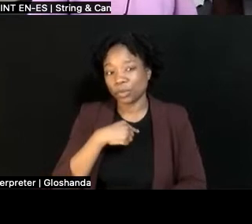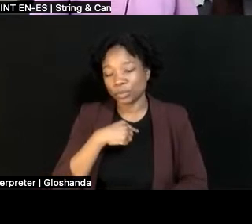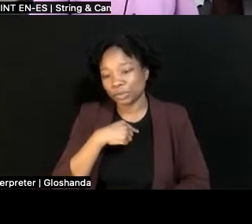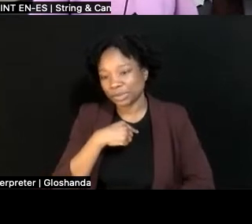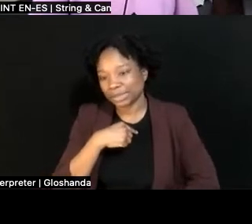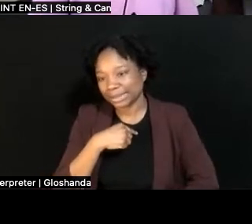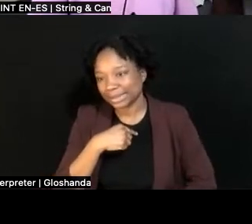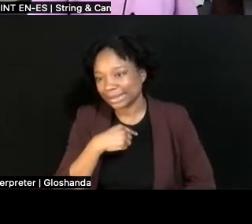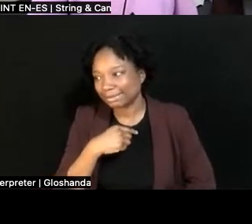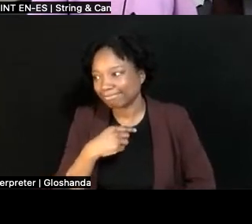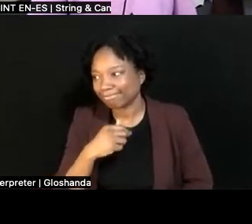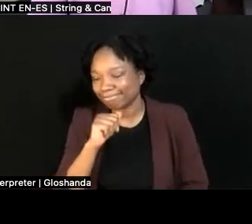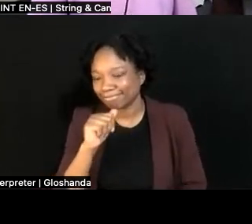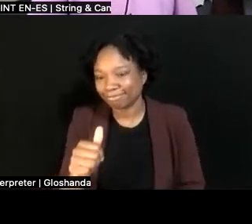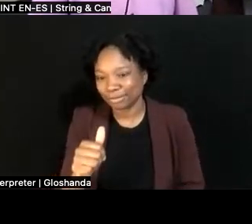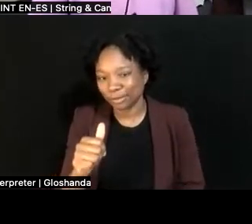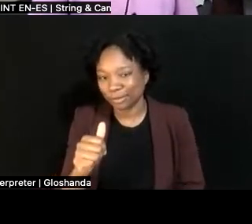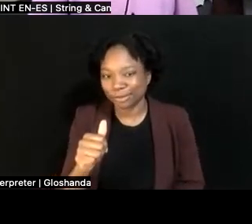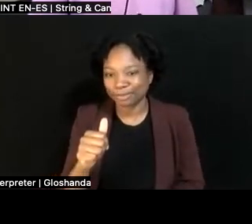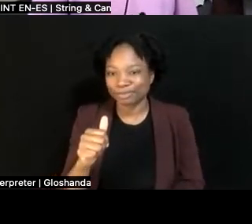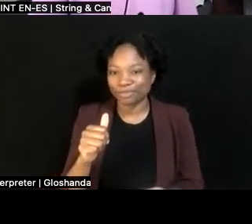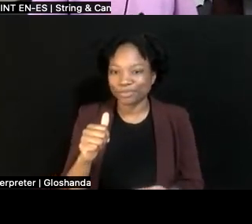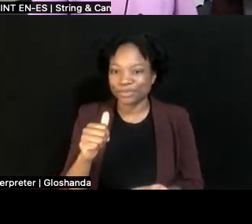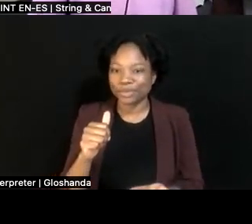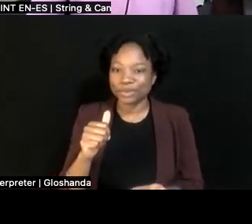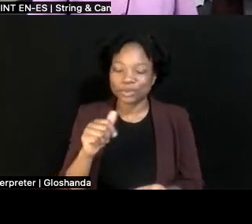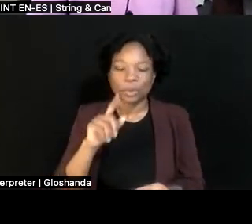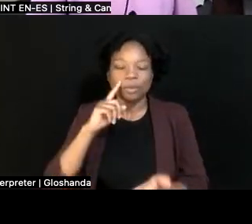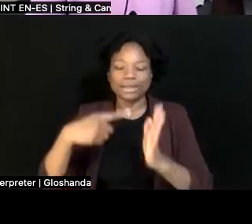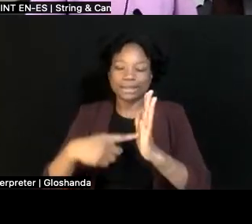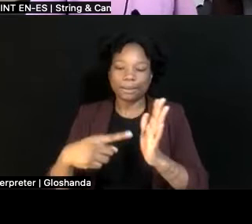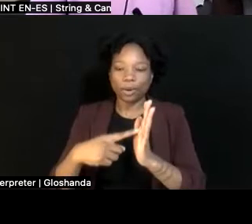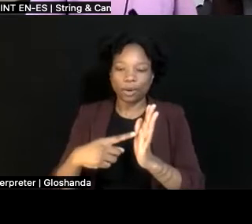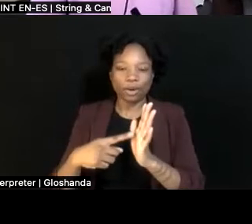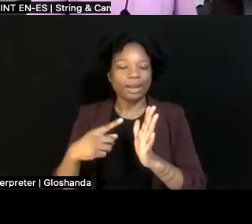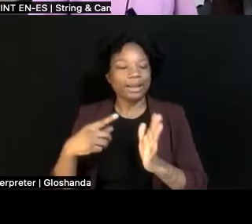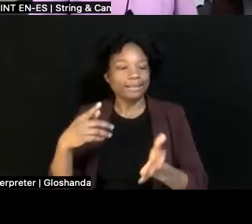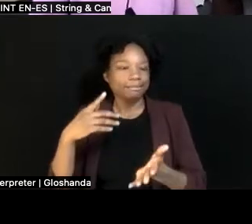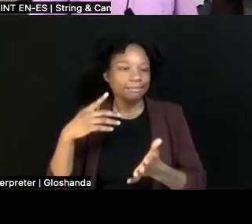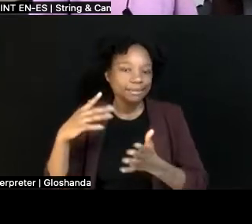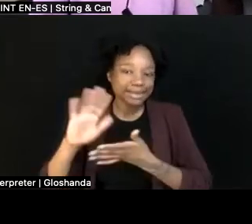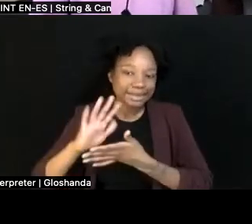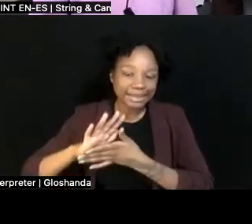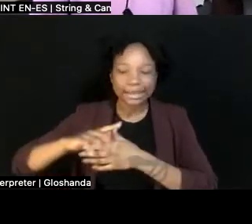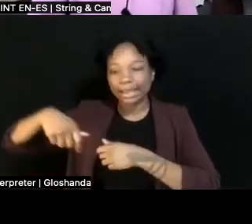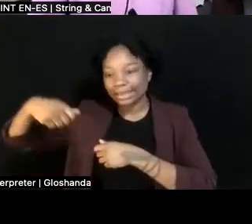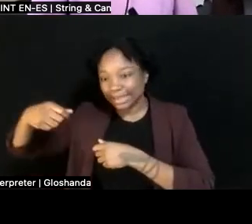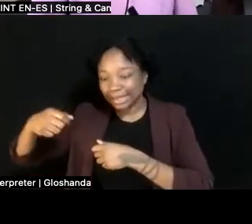nos mirávamos em essas telas, por exemplo, el cine, en